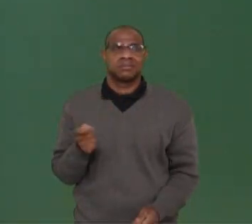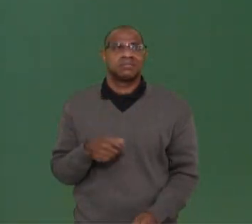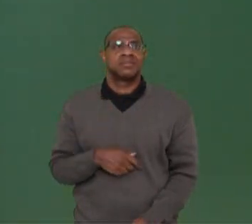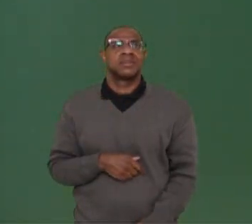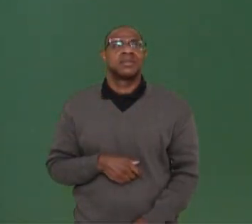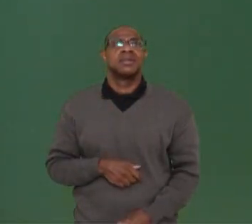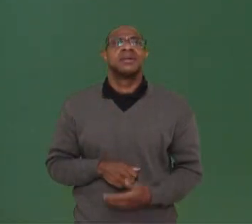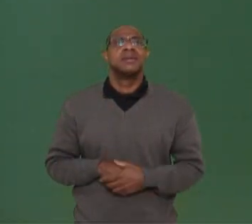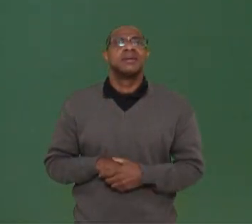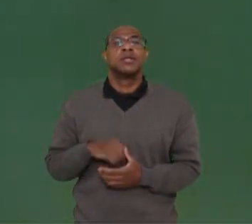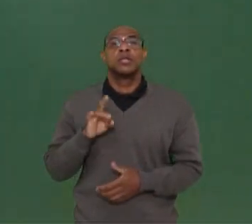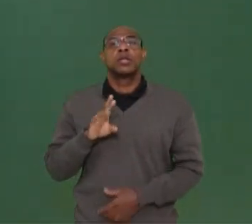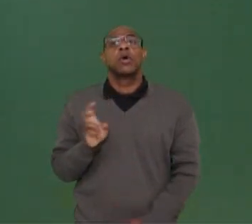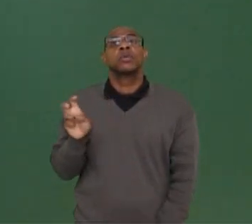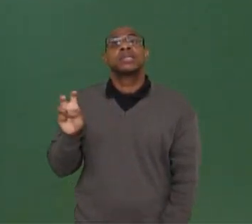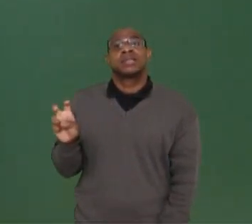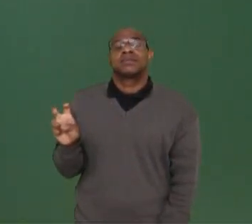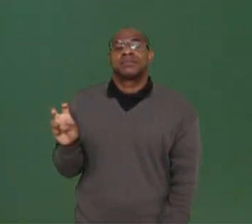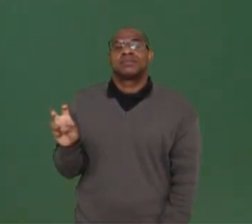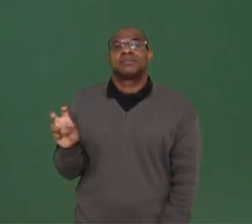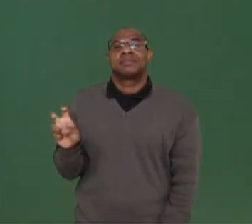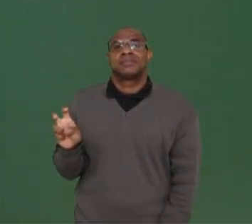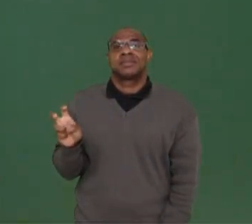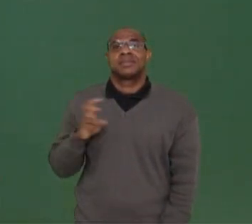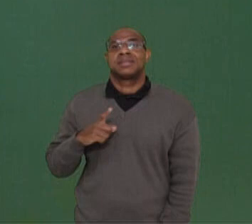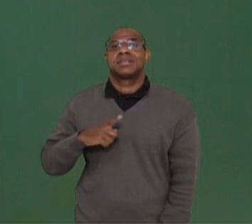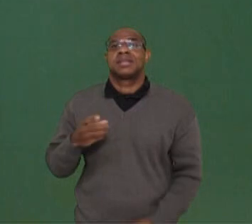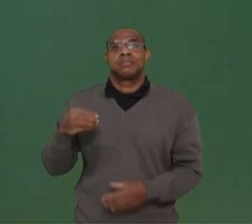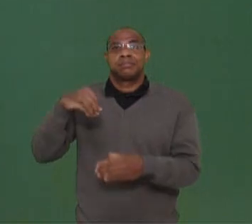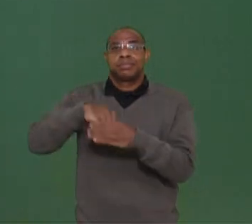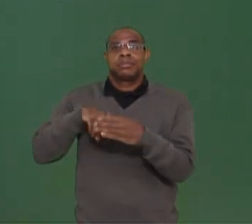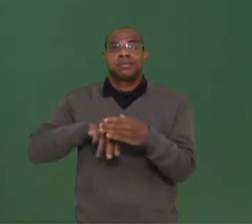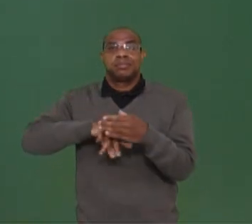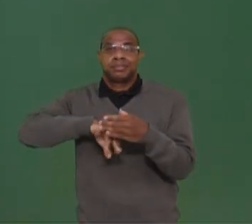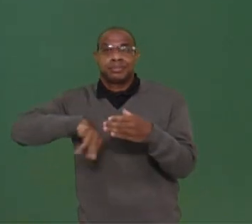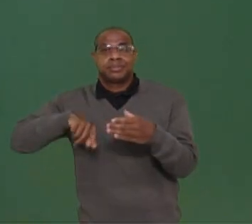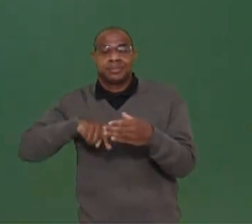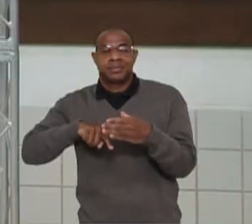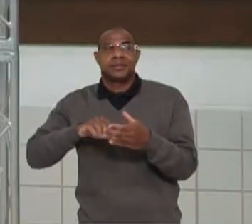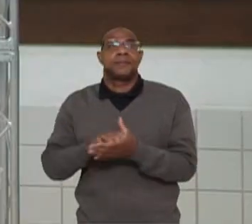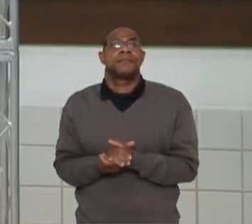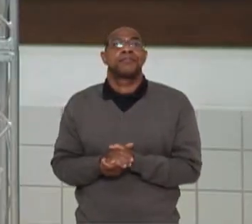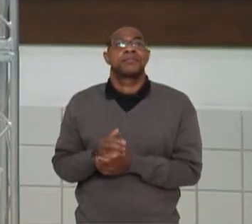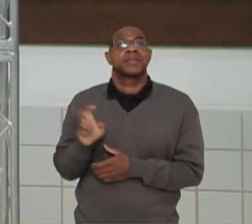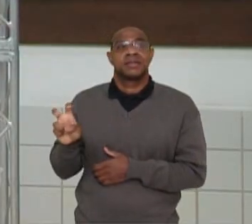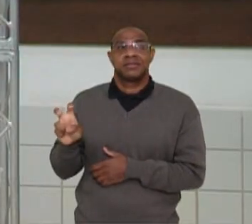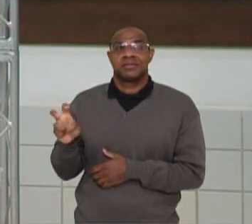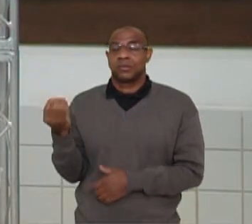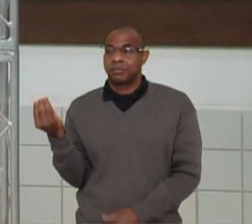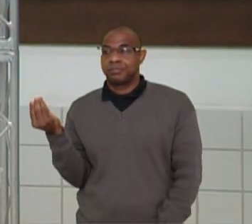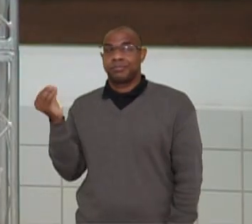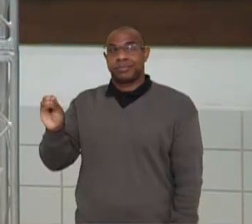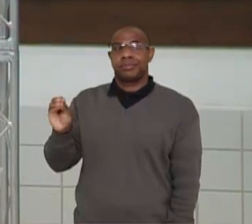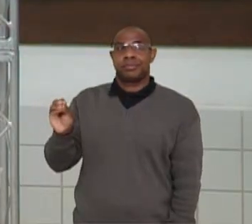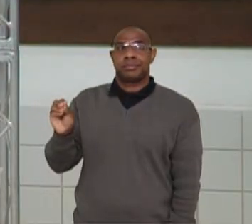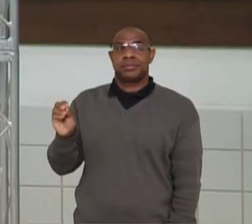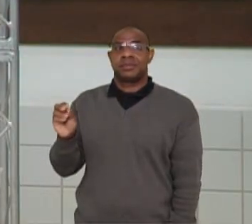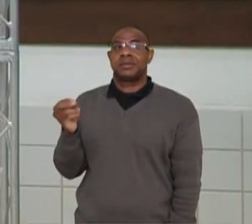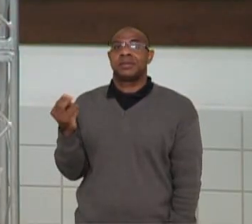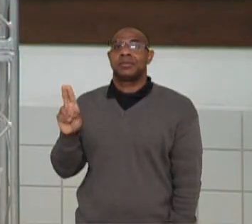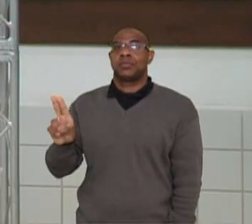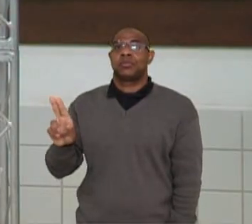o 5. Certo? Então o 5 eu vou prender na unidade. Então eu tenho uma opção.